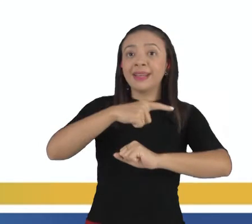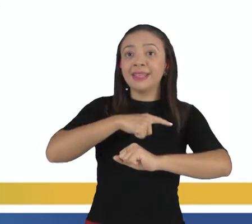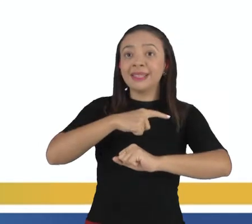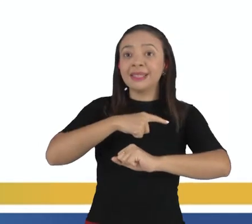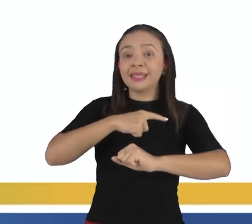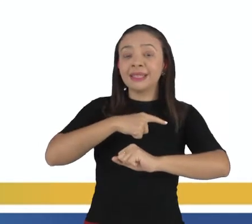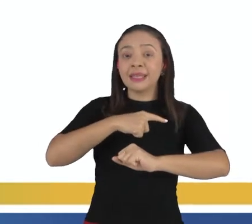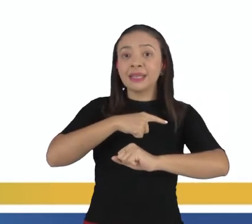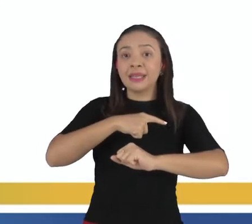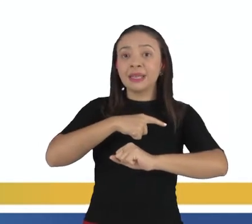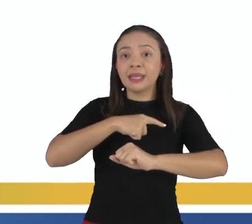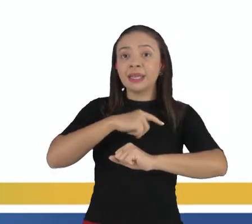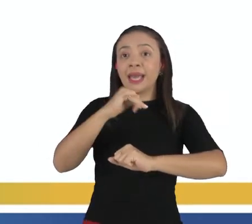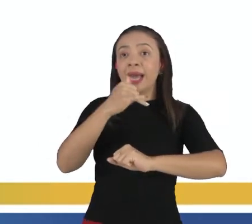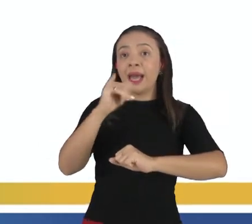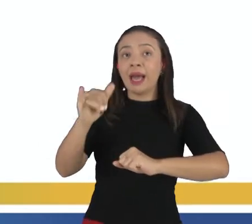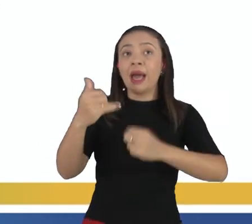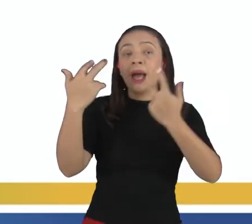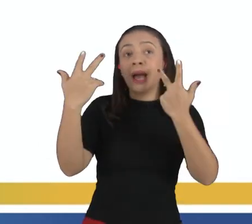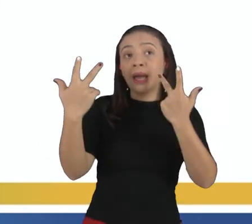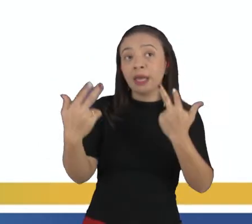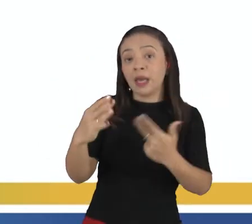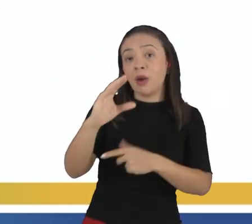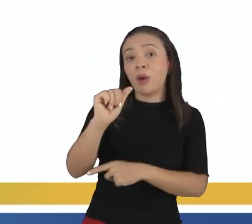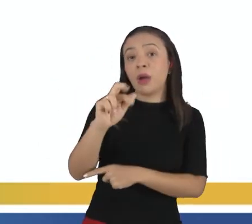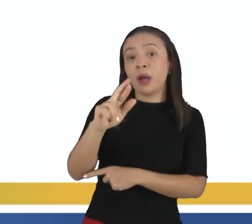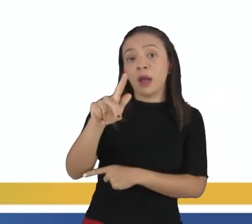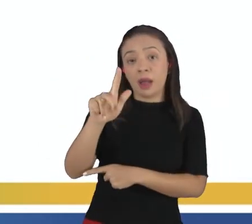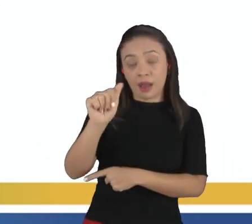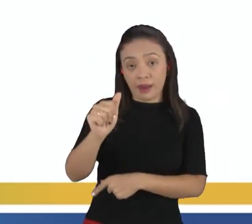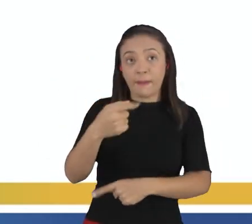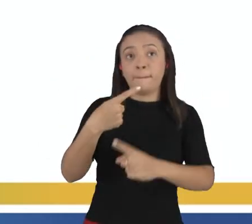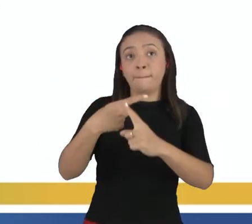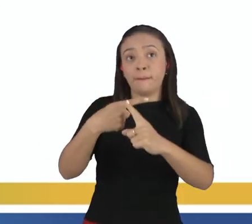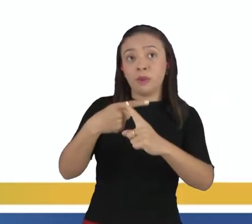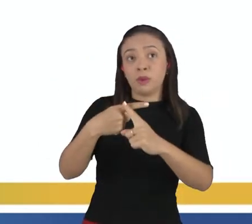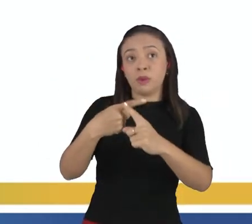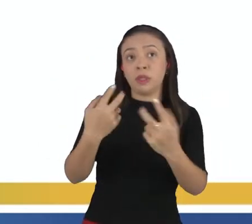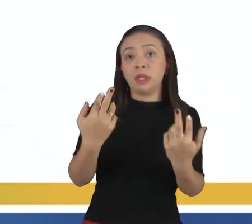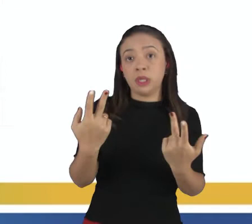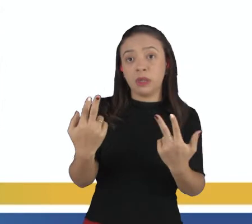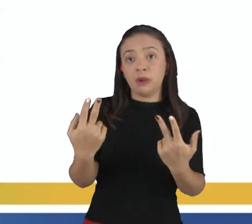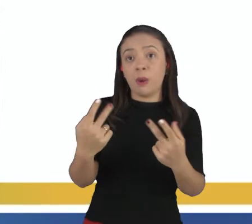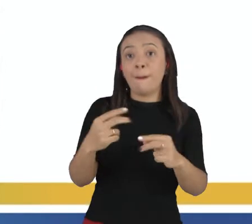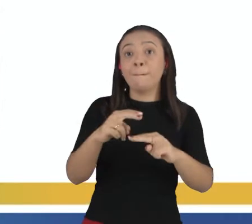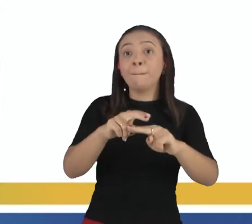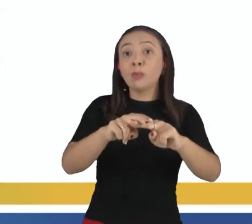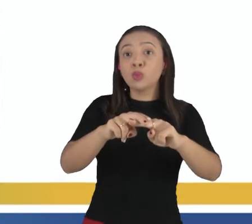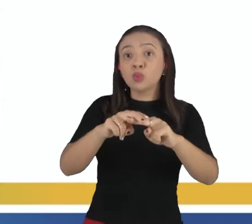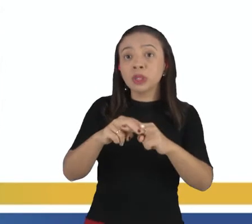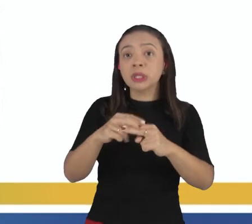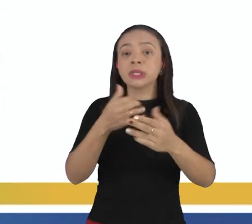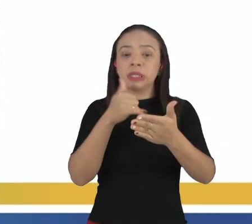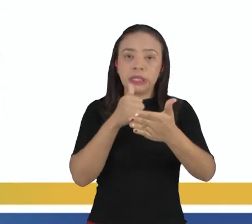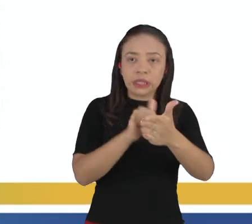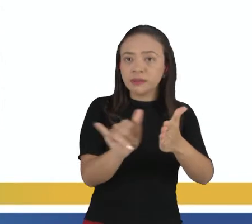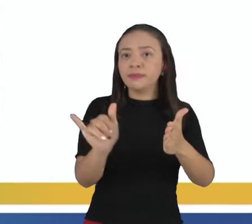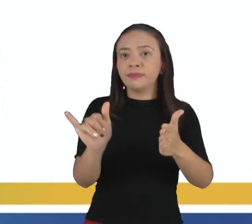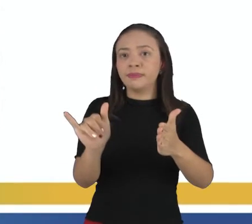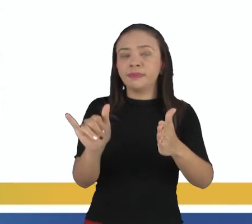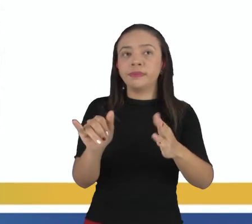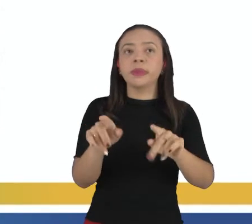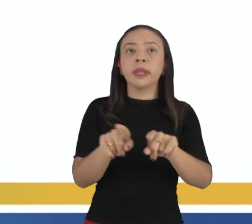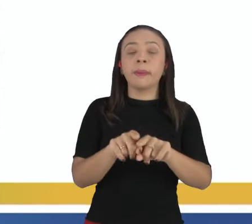que essas partículas alfas, que aí a carga é positiva, sendo assim repelidas. E por último, as